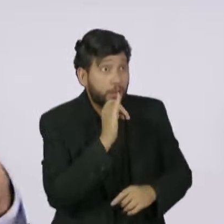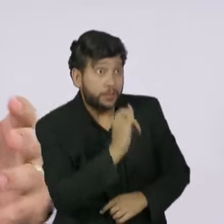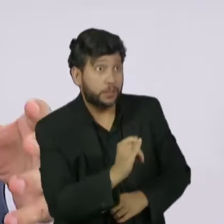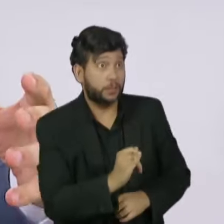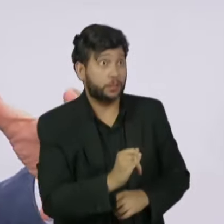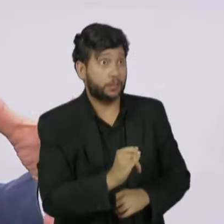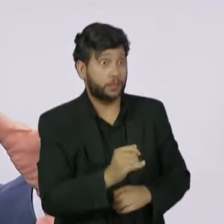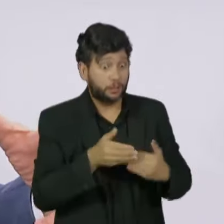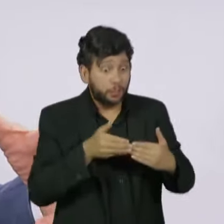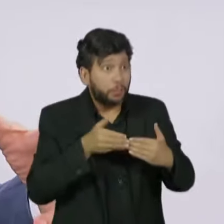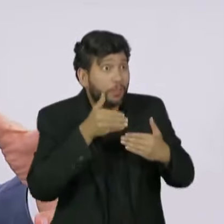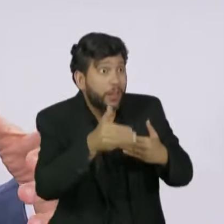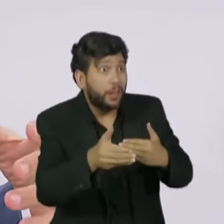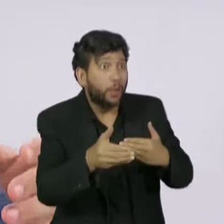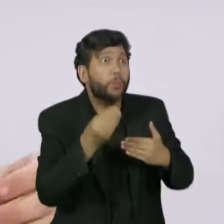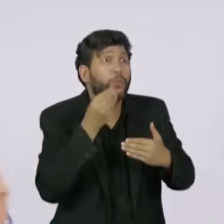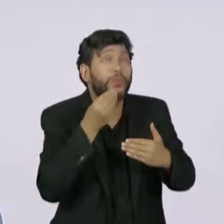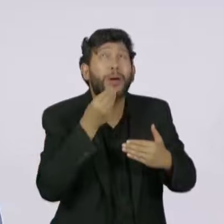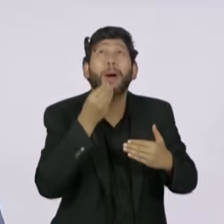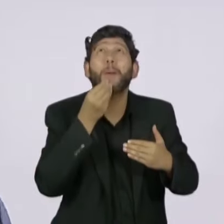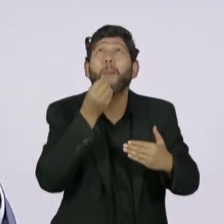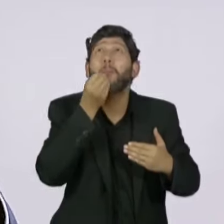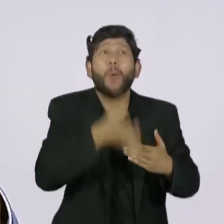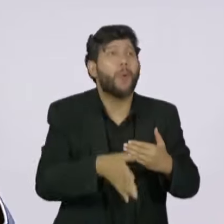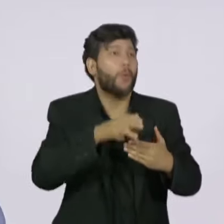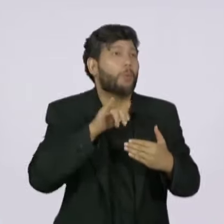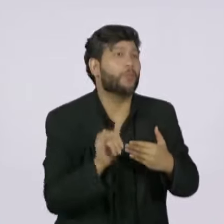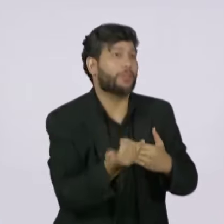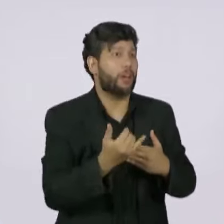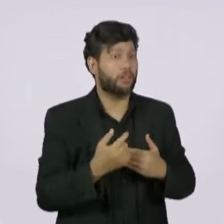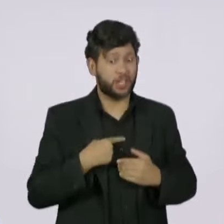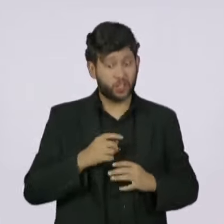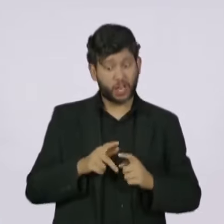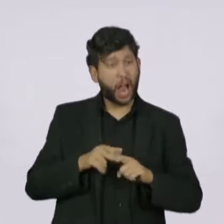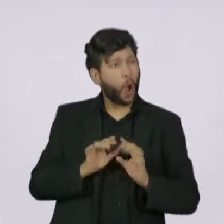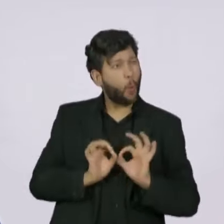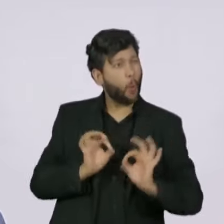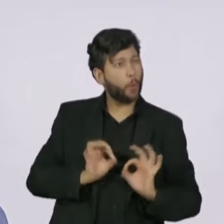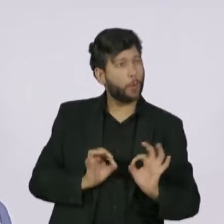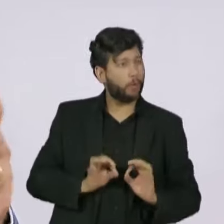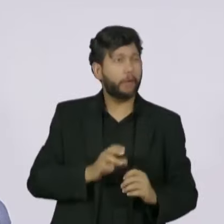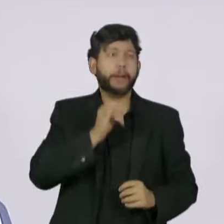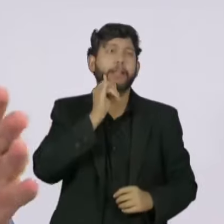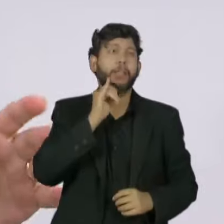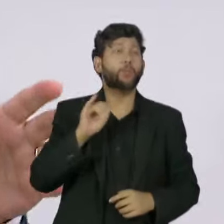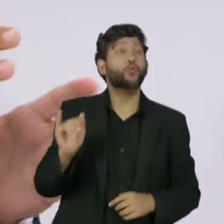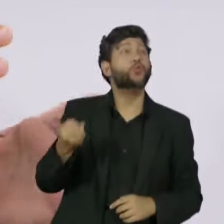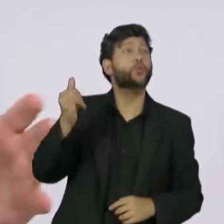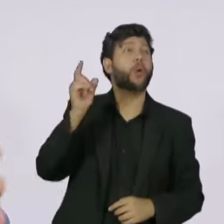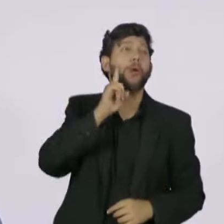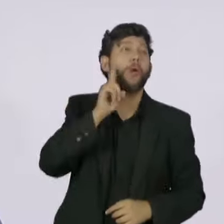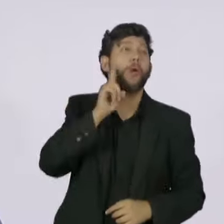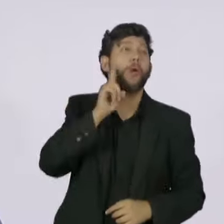gente dá uma arrumadinha nas coisas, se o juro nos Estados Unidos, sobretudo, e Europa, começarem a cair, não precisa nem ser em